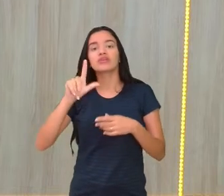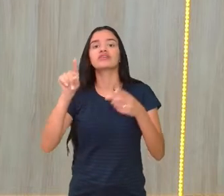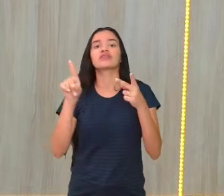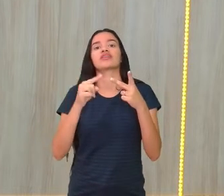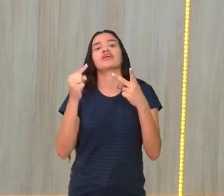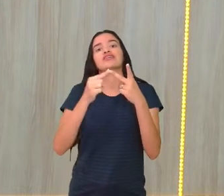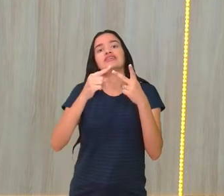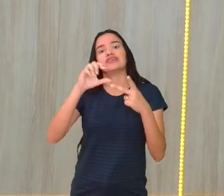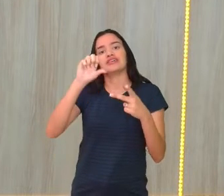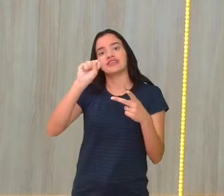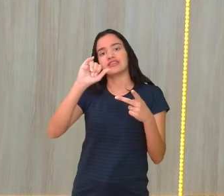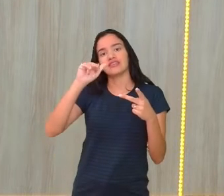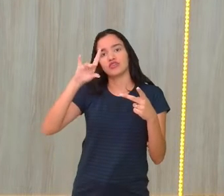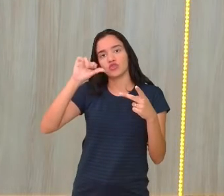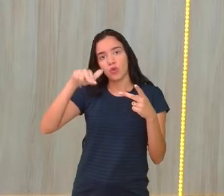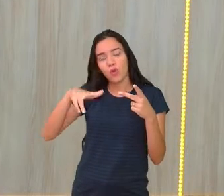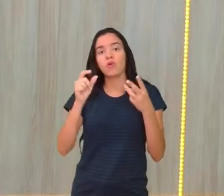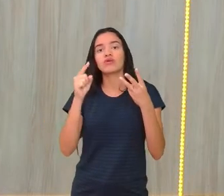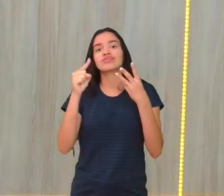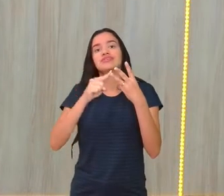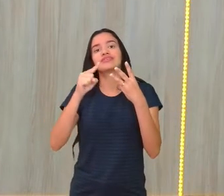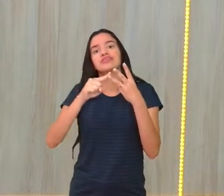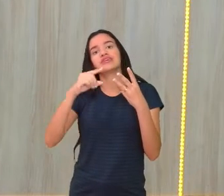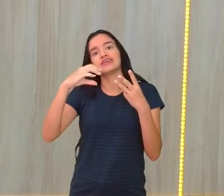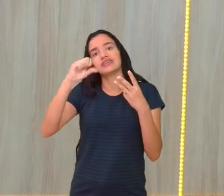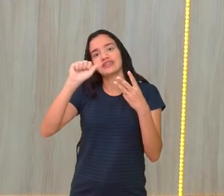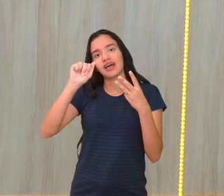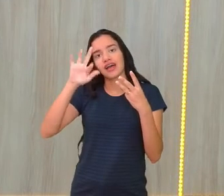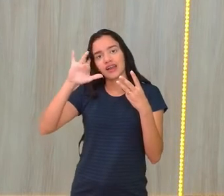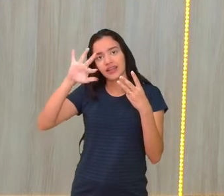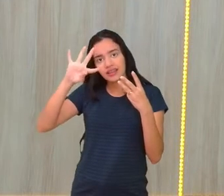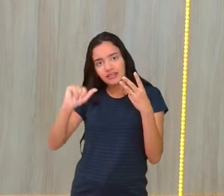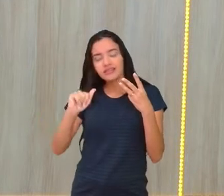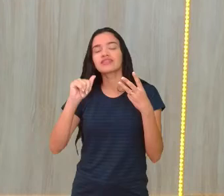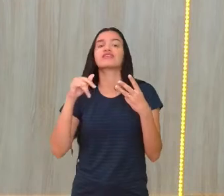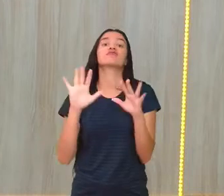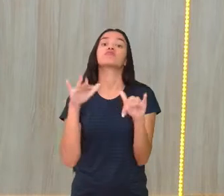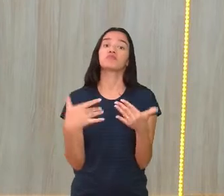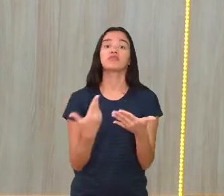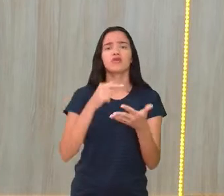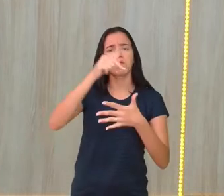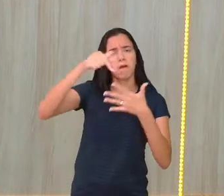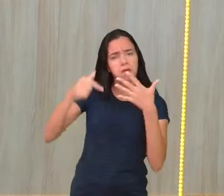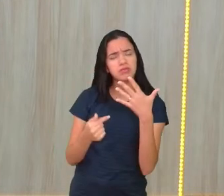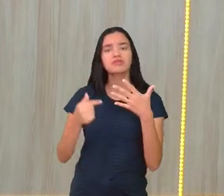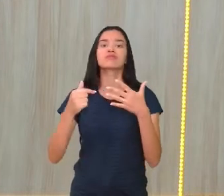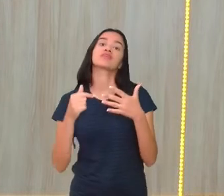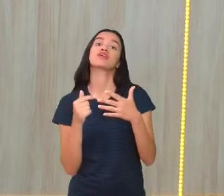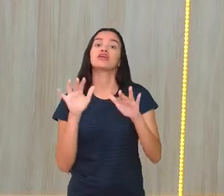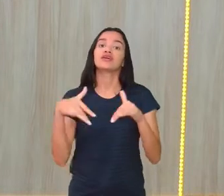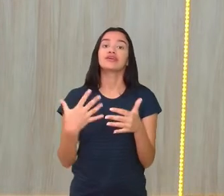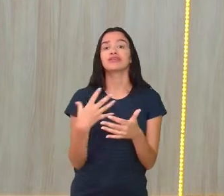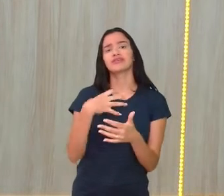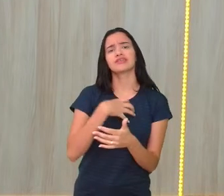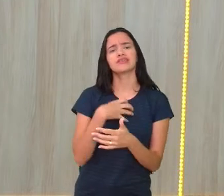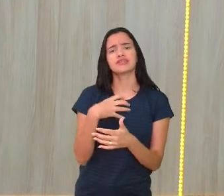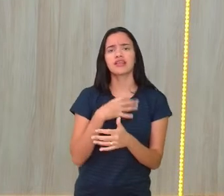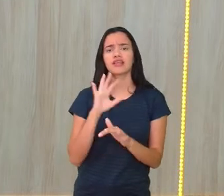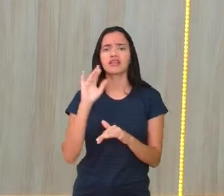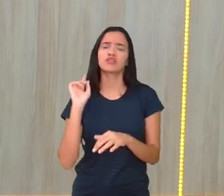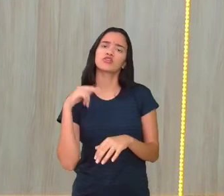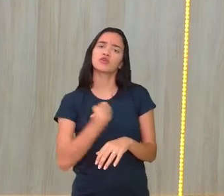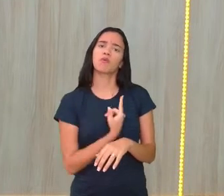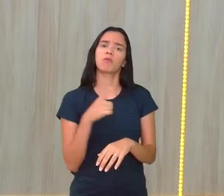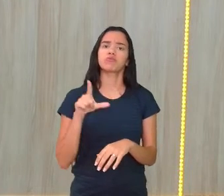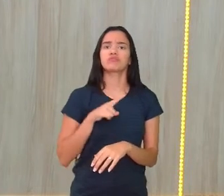Sidom, Tiro, certo? Sarepta, certo? Baalbek. Então, nesse sentido, né, a